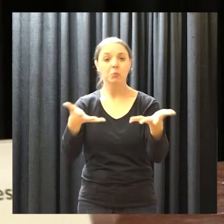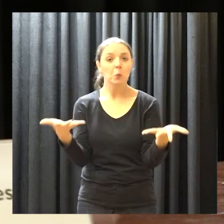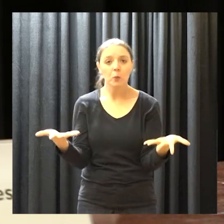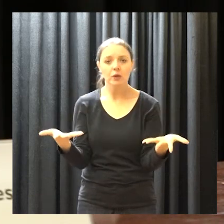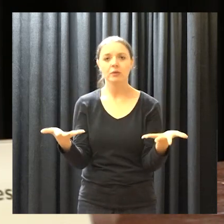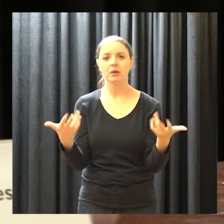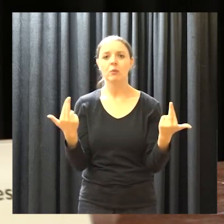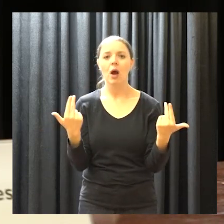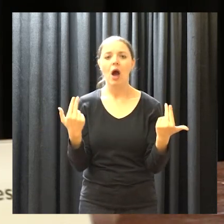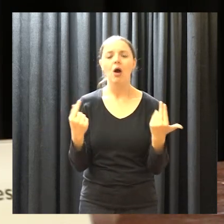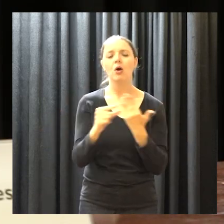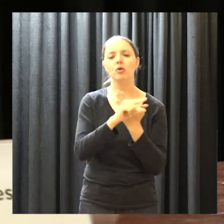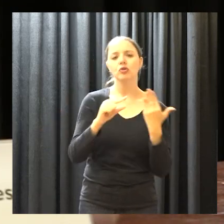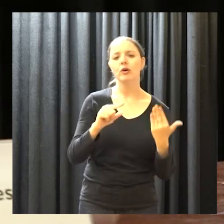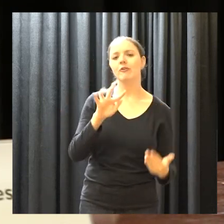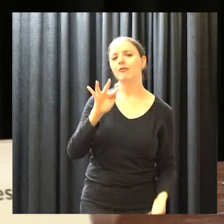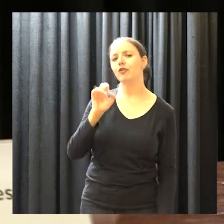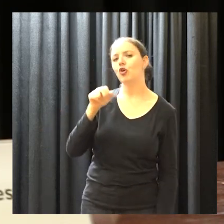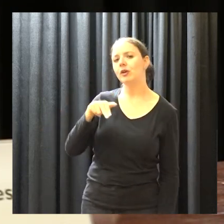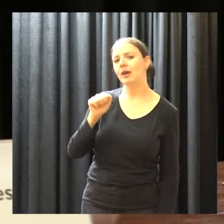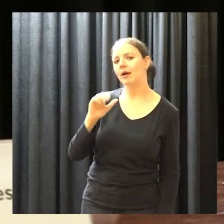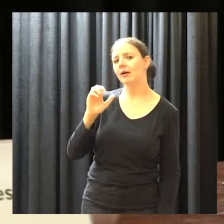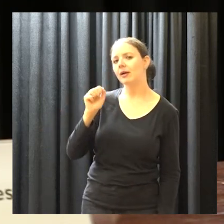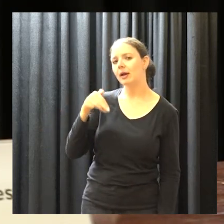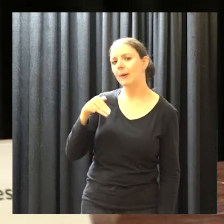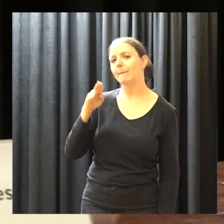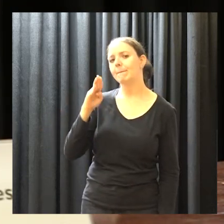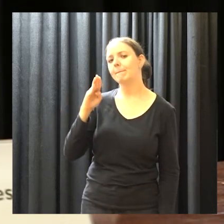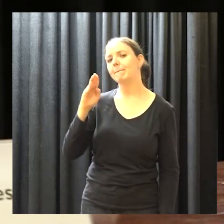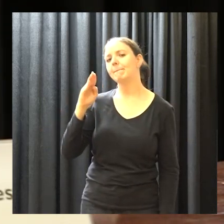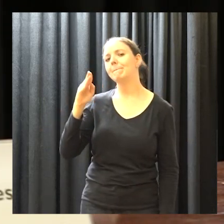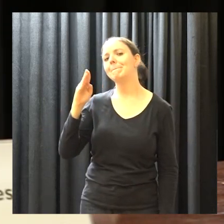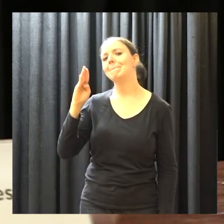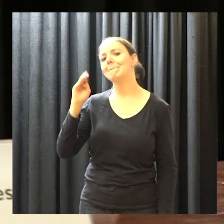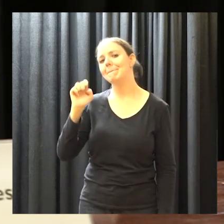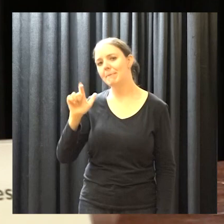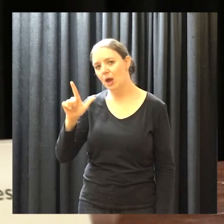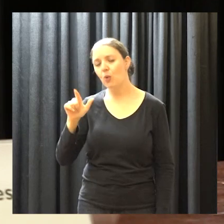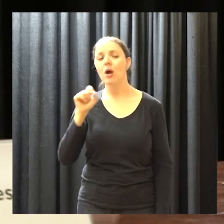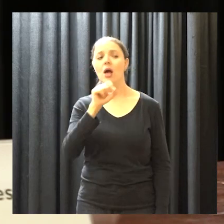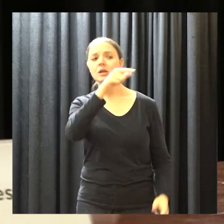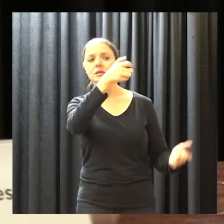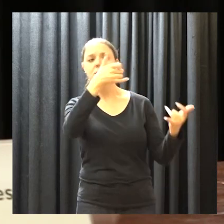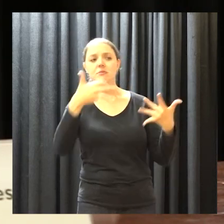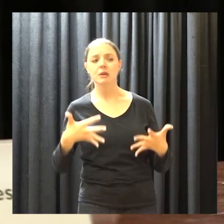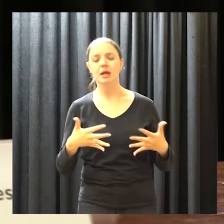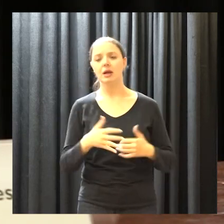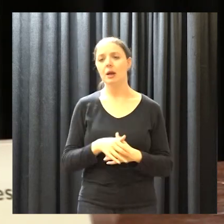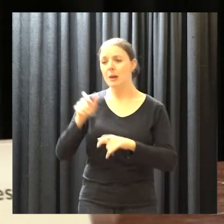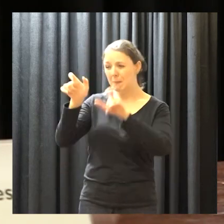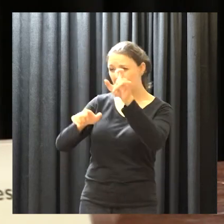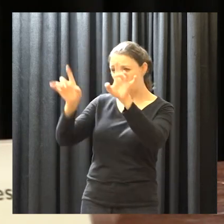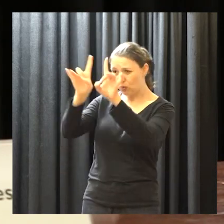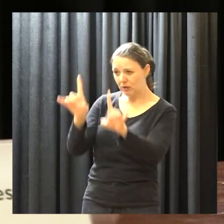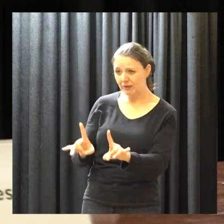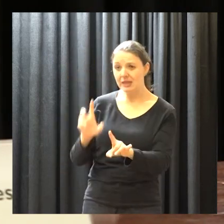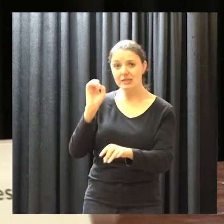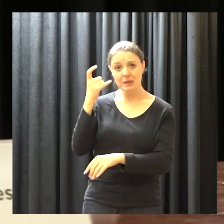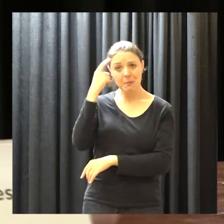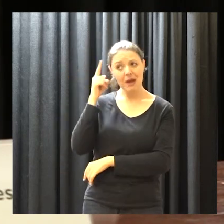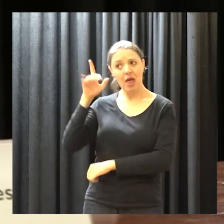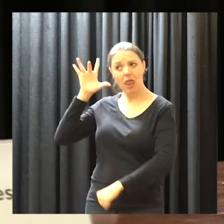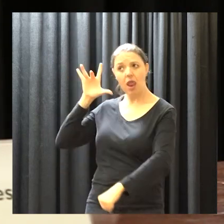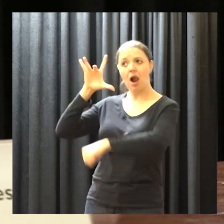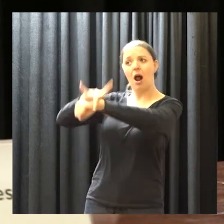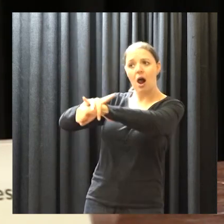Fiona Campbell, tem dispersado as pessoas com deficiência, dificultado a produção de encontros e